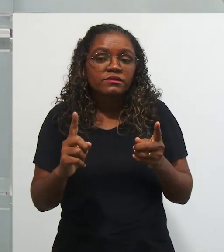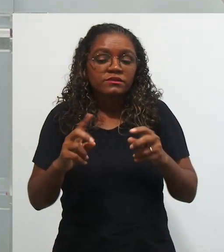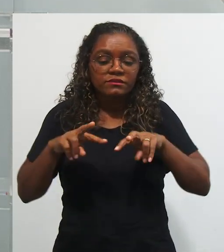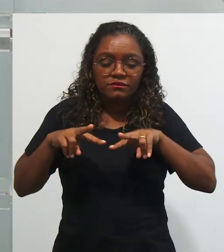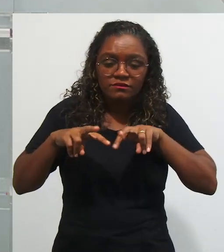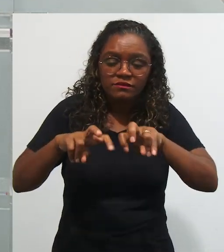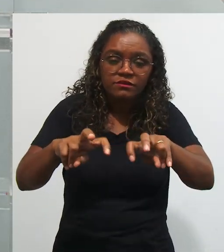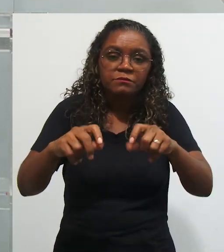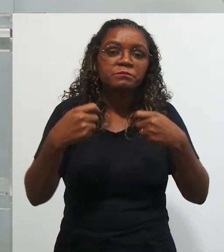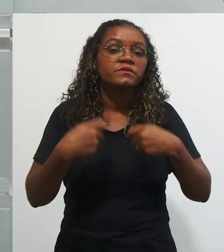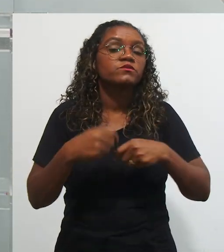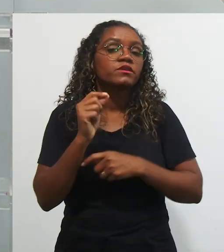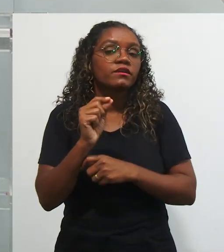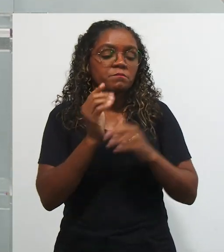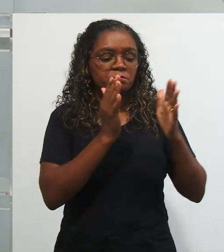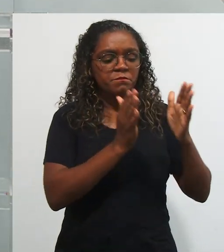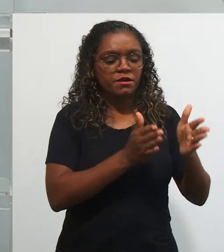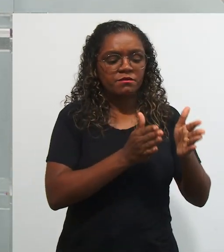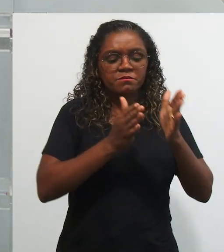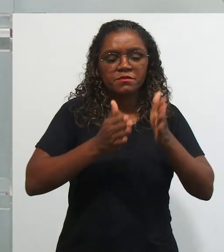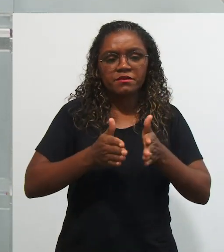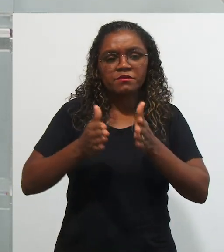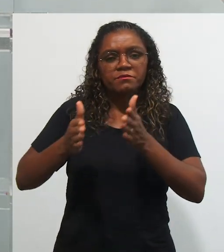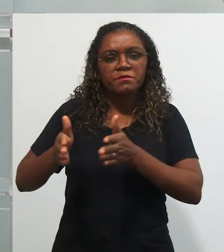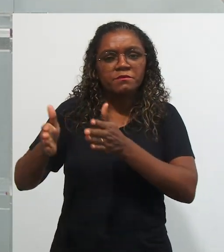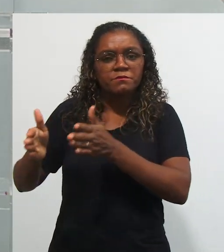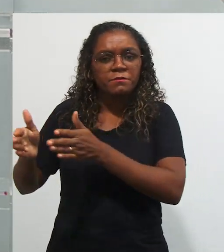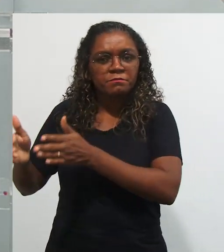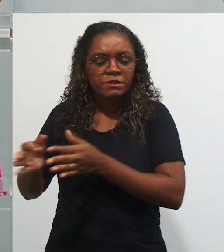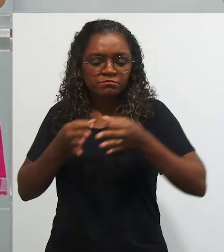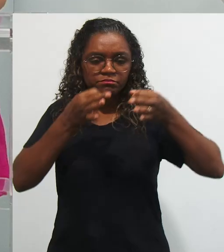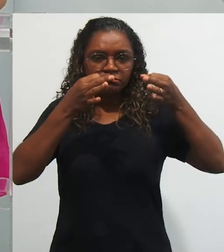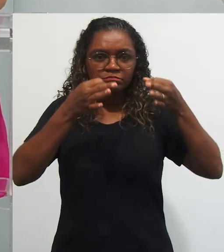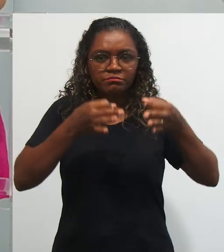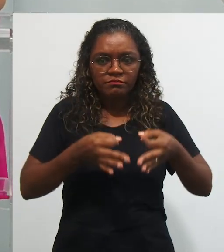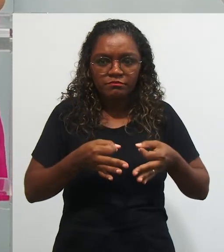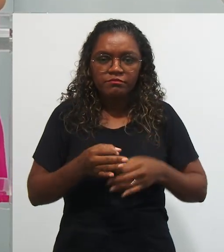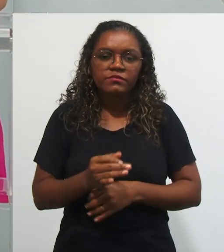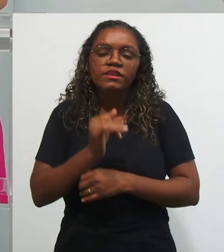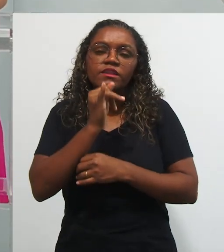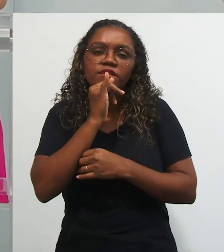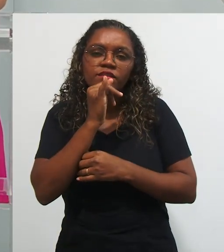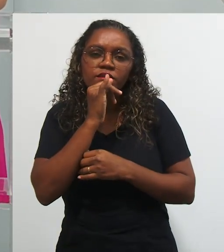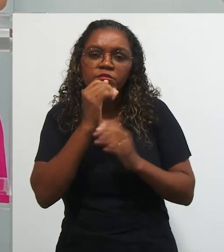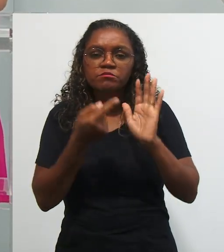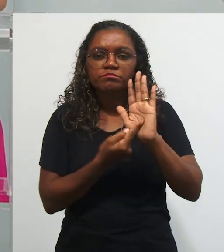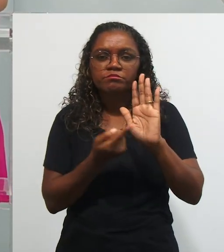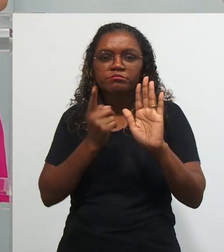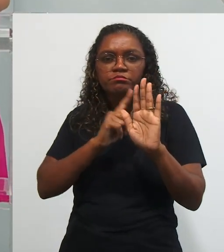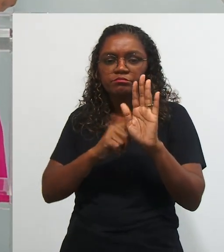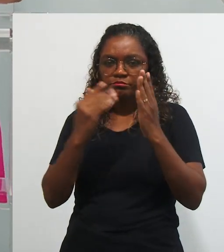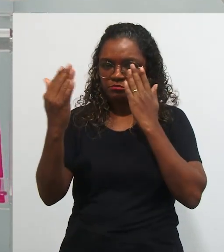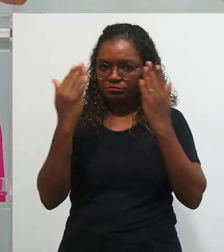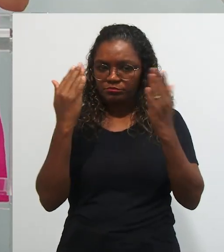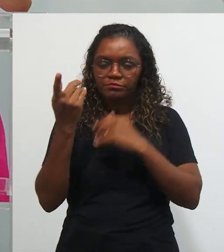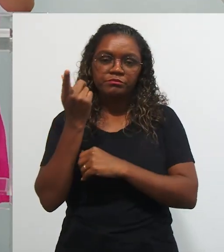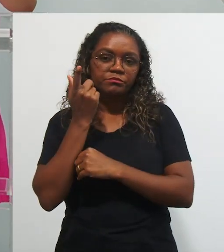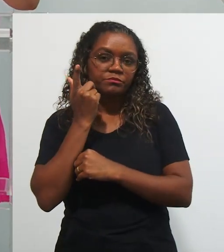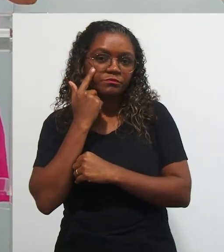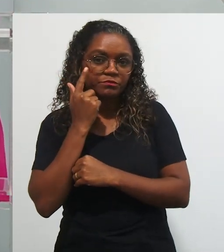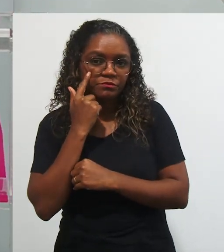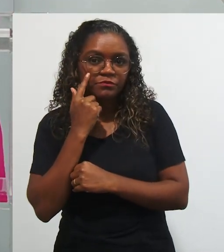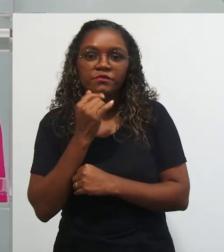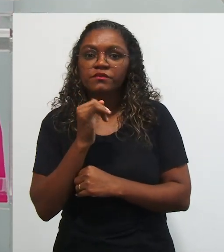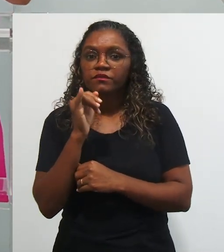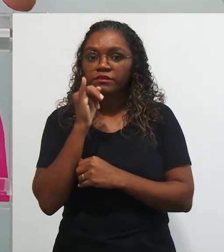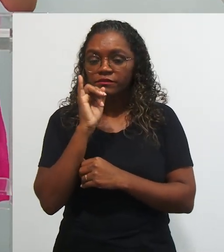ter etapas bem definidas. Por quê? Imagina que você vai fazer um bolo pela primeira vez. Você nunca cozinhou,